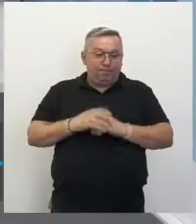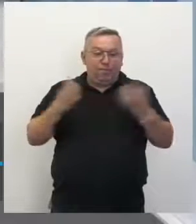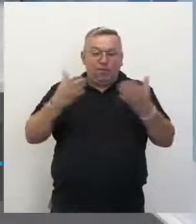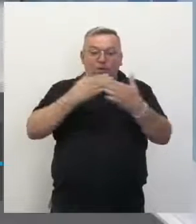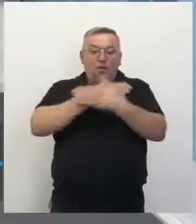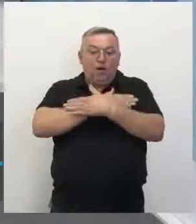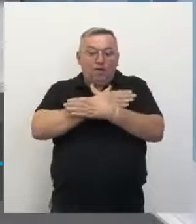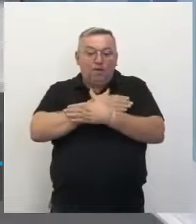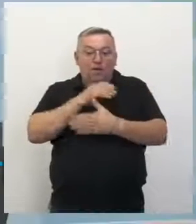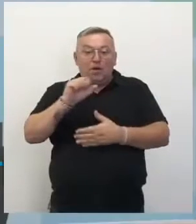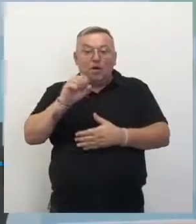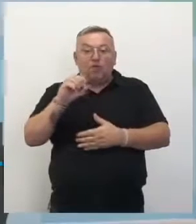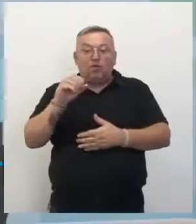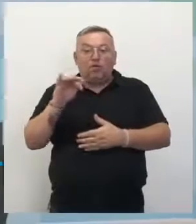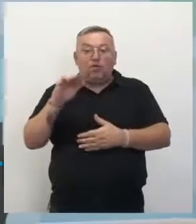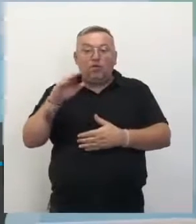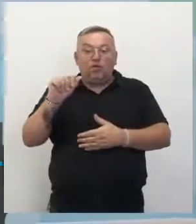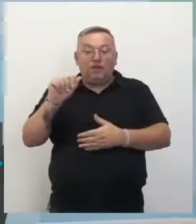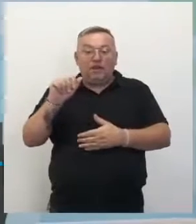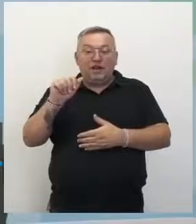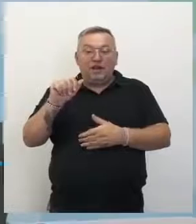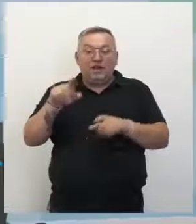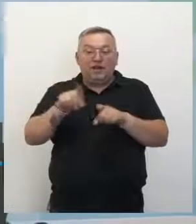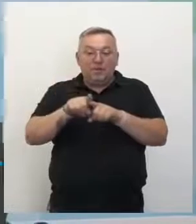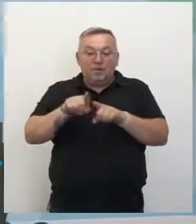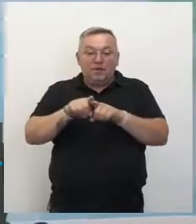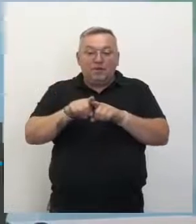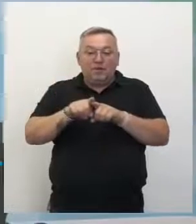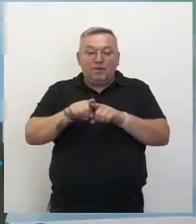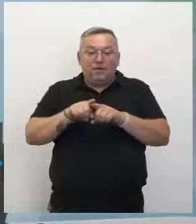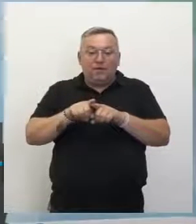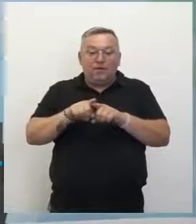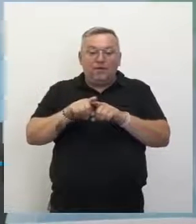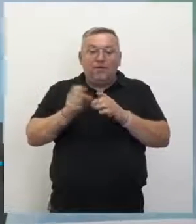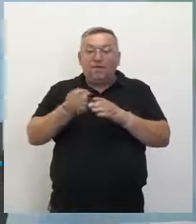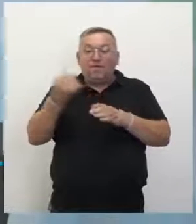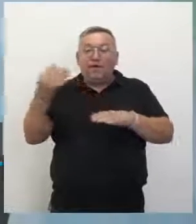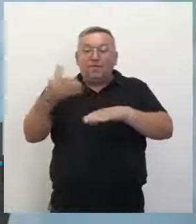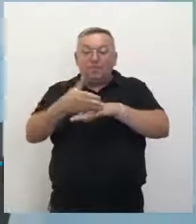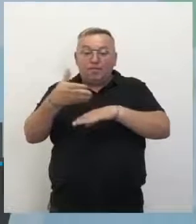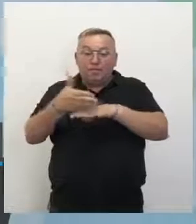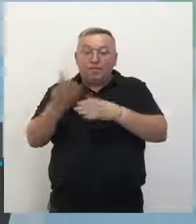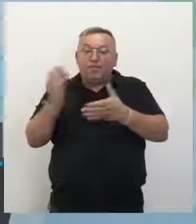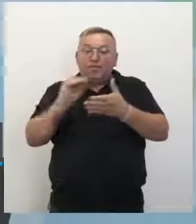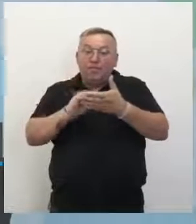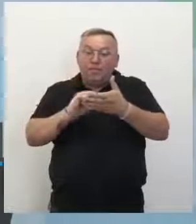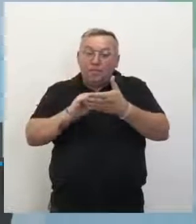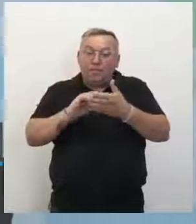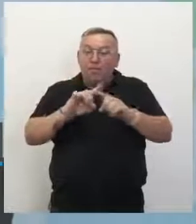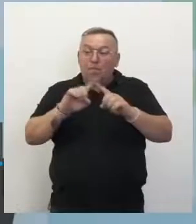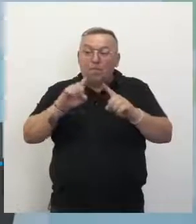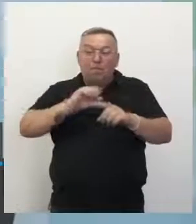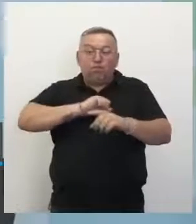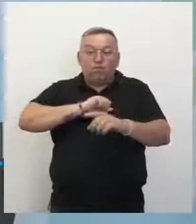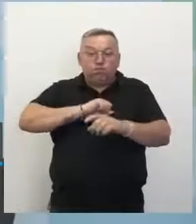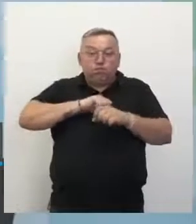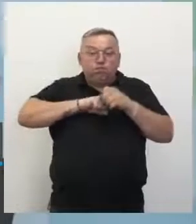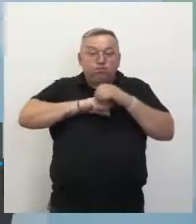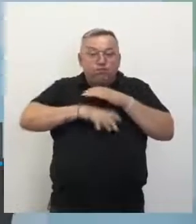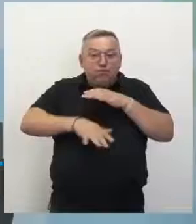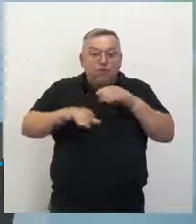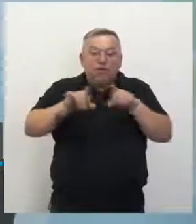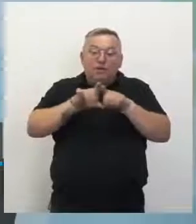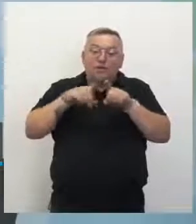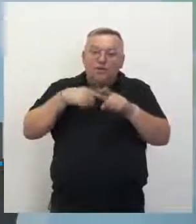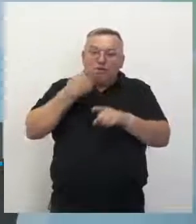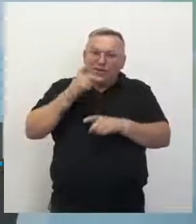para a Sofia, para a aluna aqui, as várias participações que colocaram bombear o sangue. E quero aproveitar para me despedir